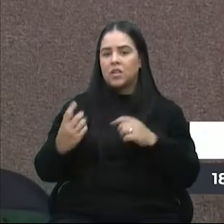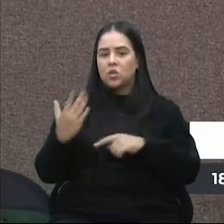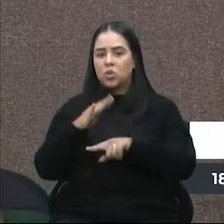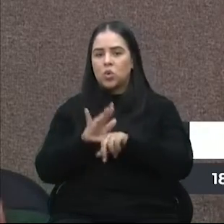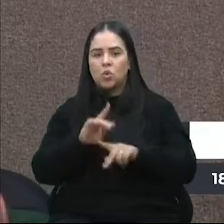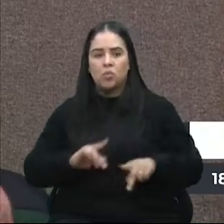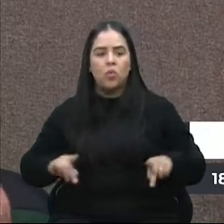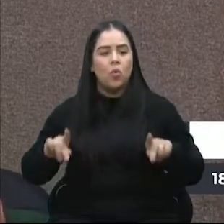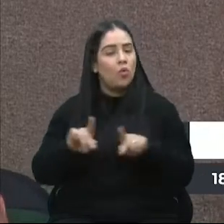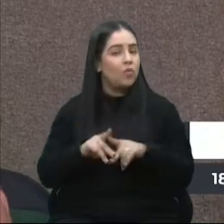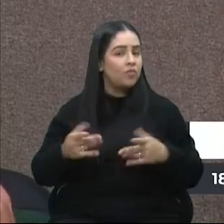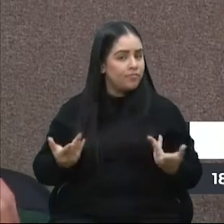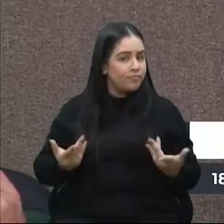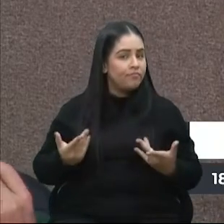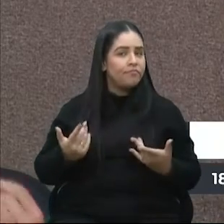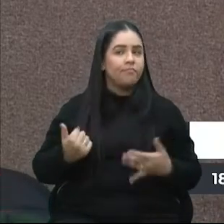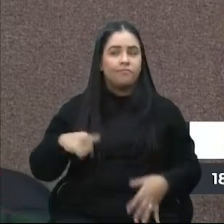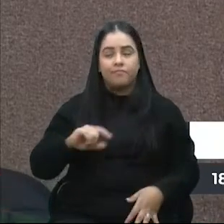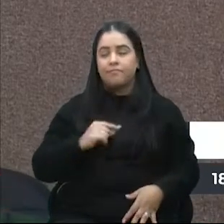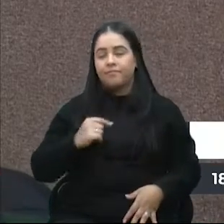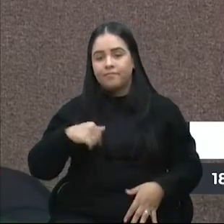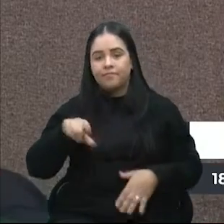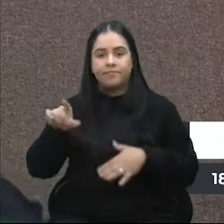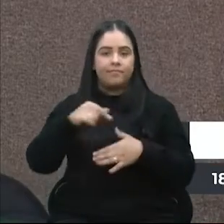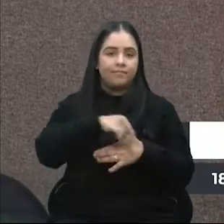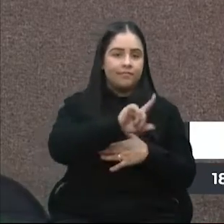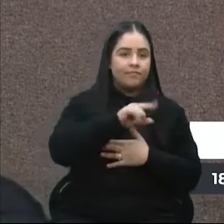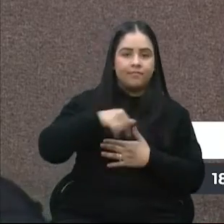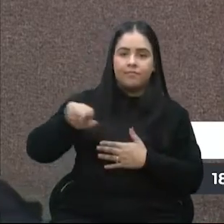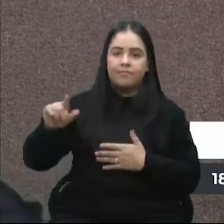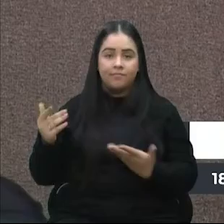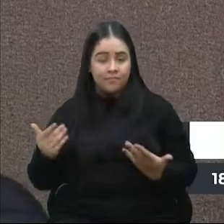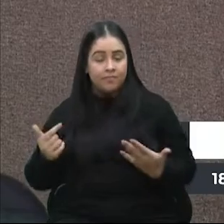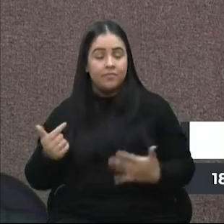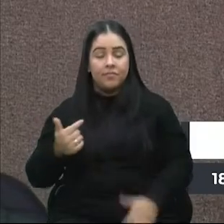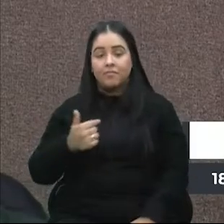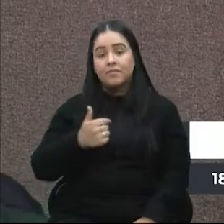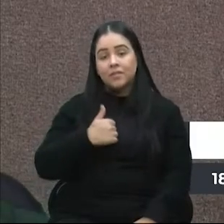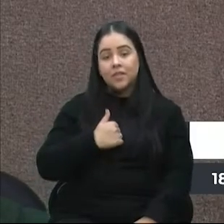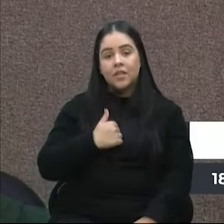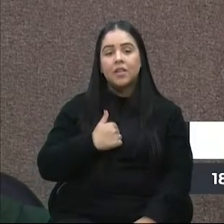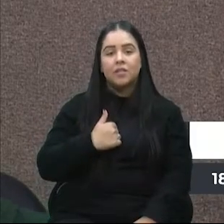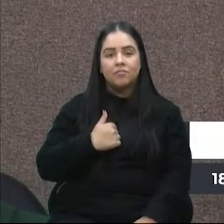povo. E assim vamos. Eu, desde que